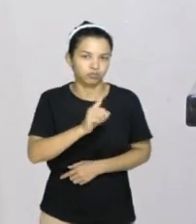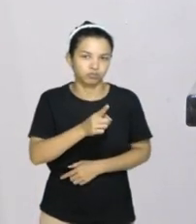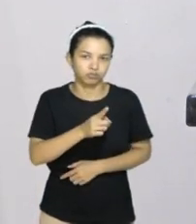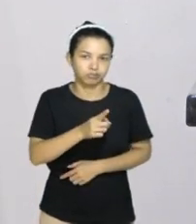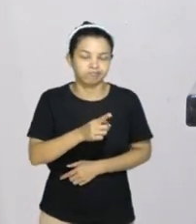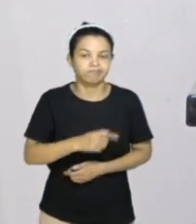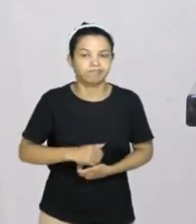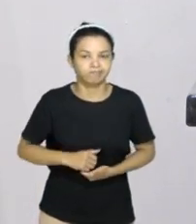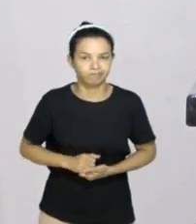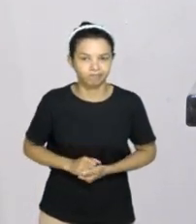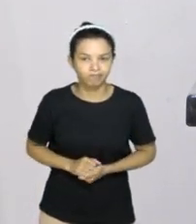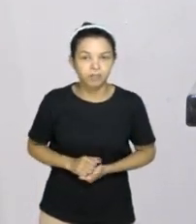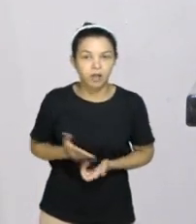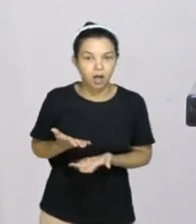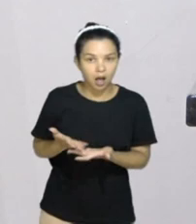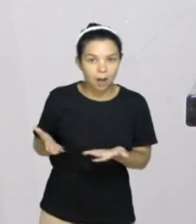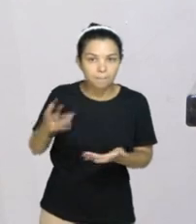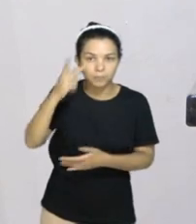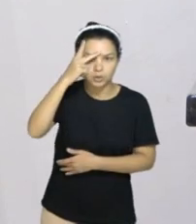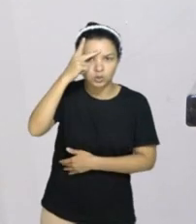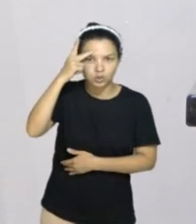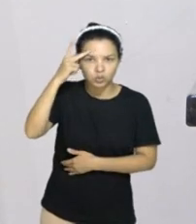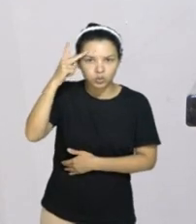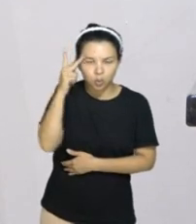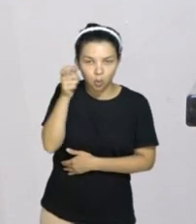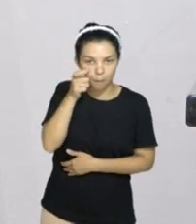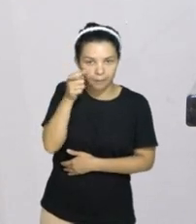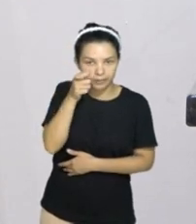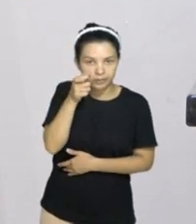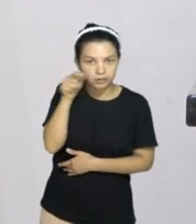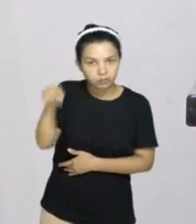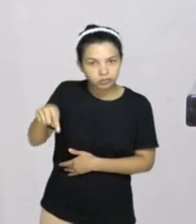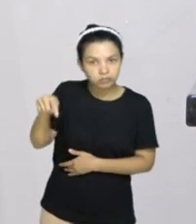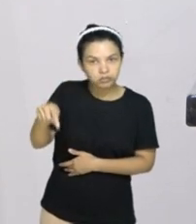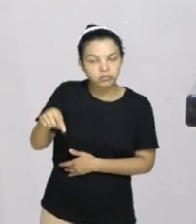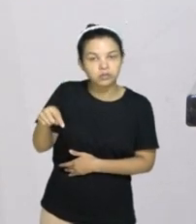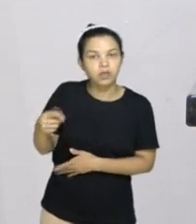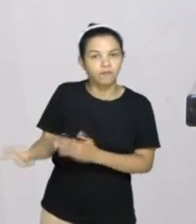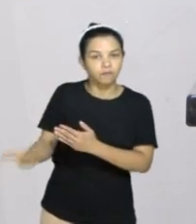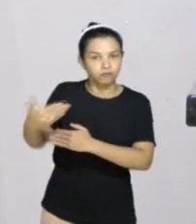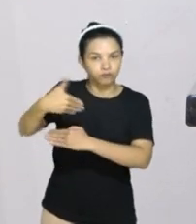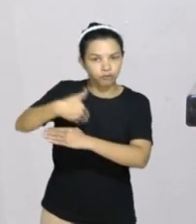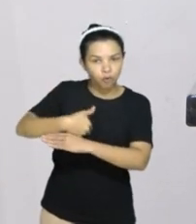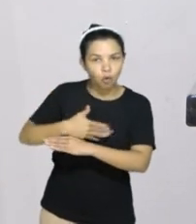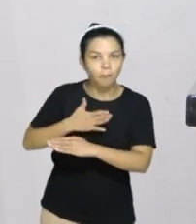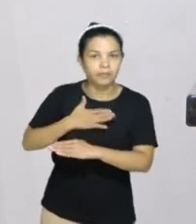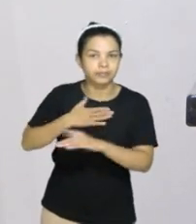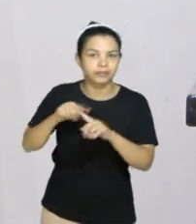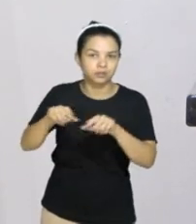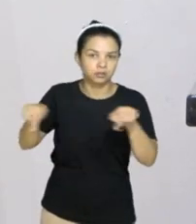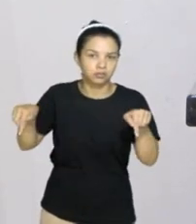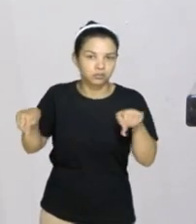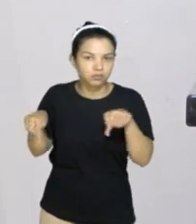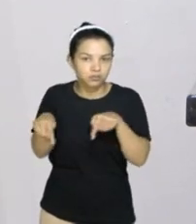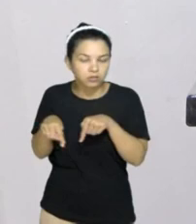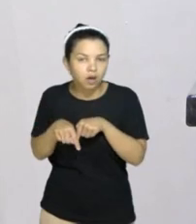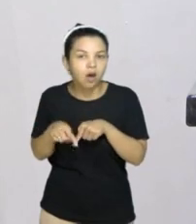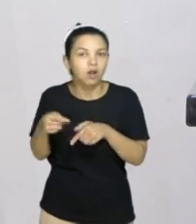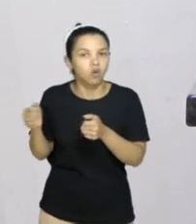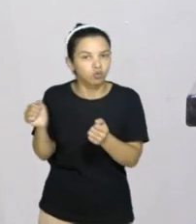nos acompanhando agora que também Entraram na minha vida foram meu gabinete e pronto Fomos até a secretaria de educação para falar do